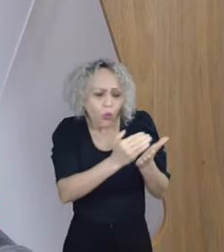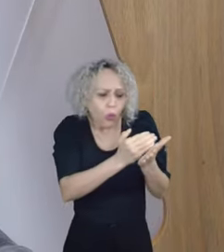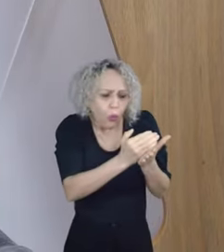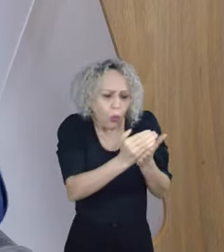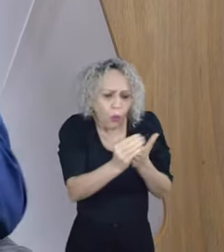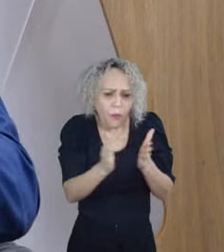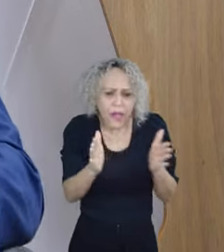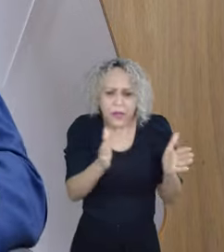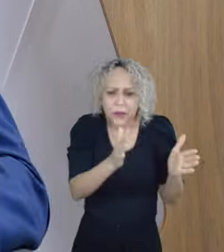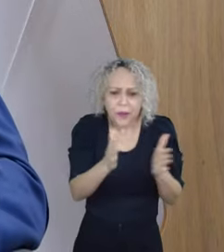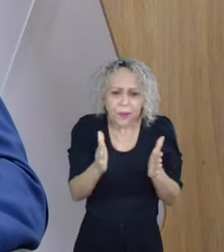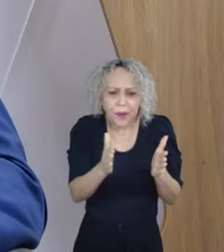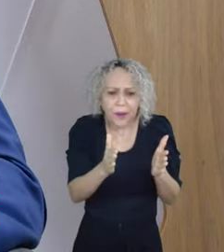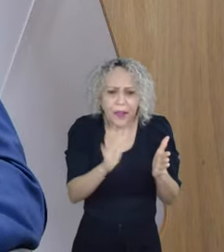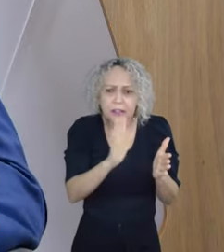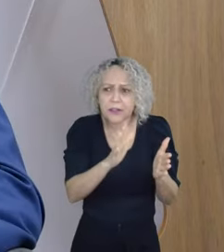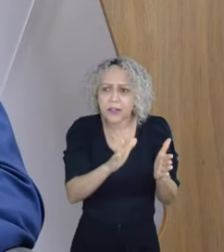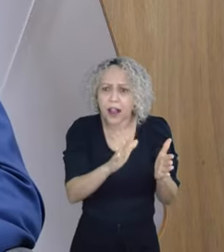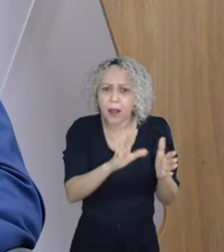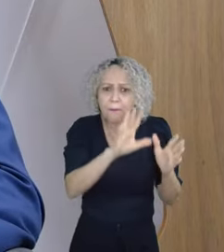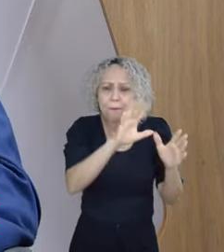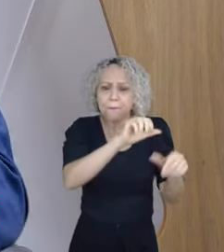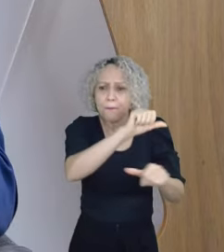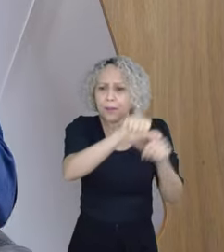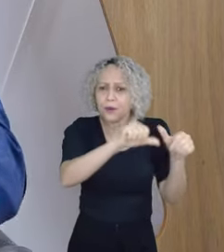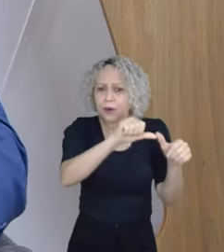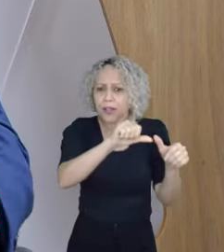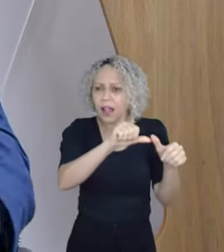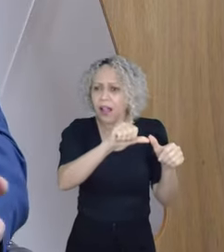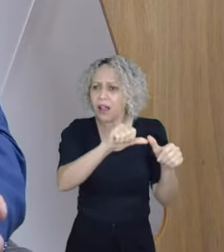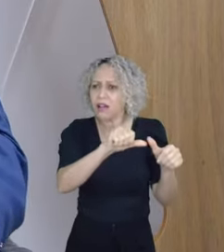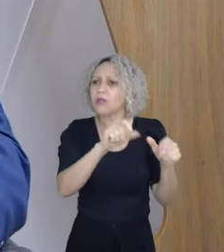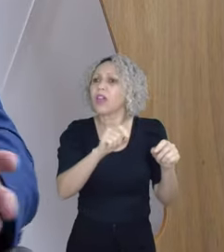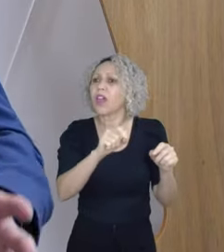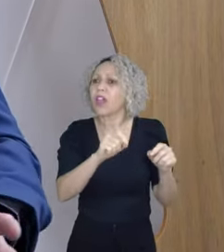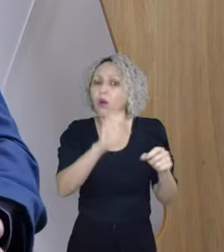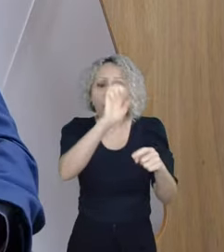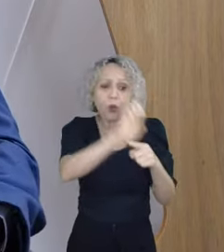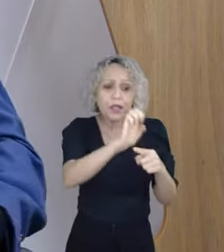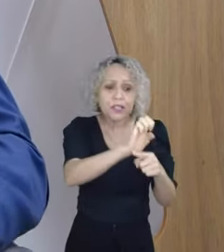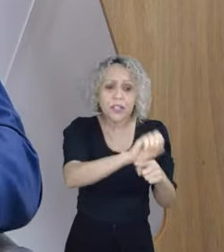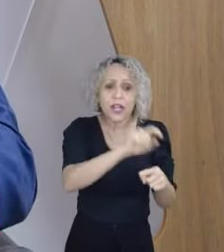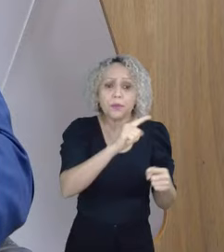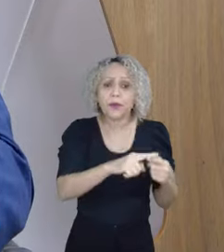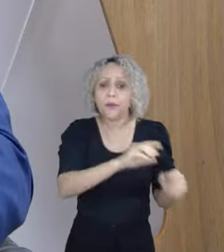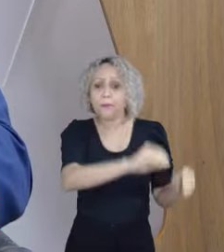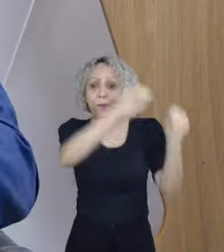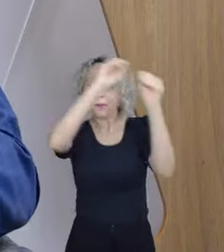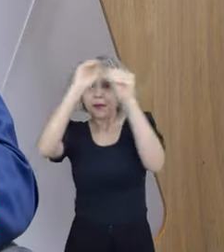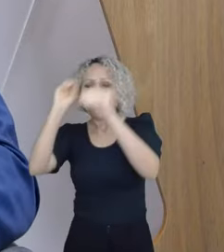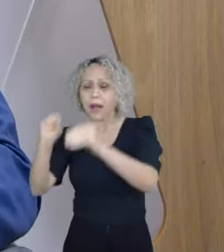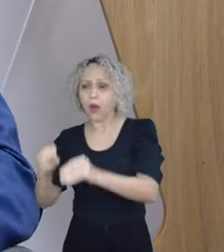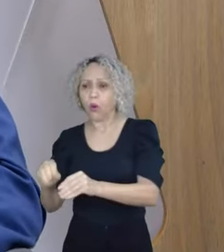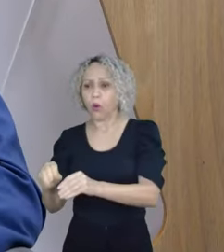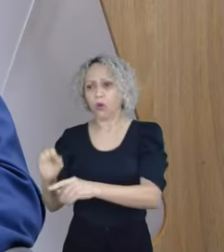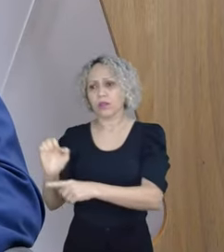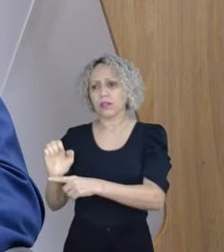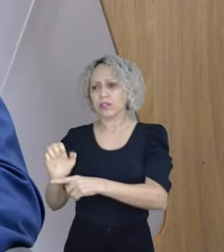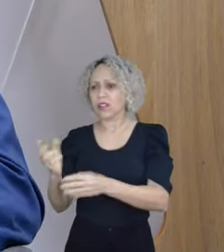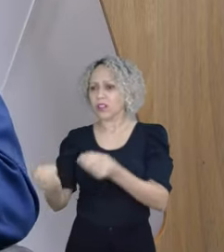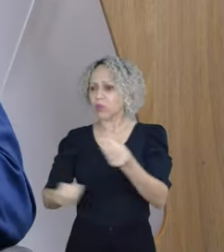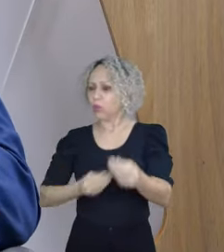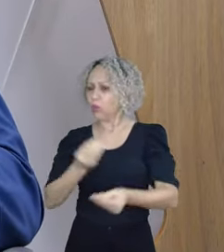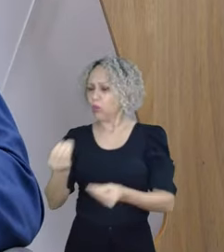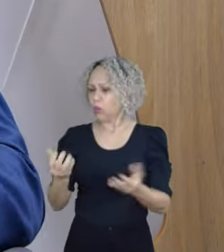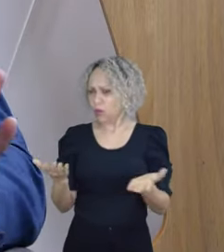do mandato, são pouquíssimos os casos que isso acontece, até porque quem se elege tem um respeito por aquele estado, tem um apego, tem um vínculo,